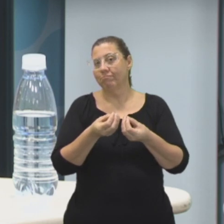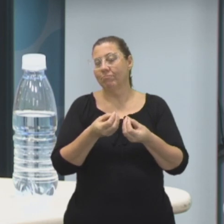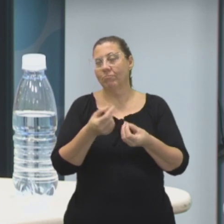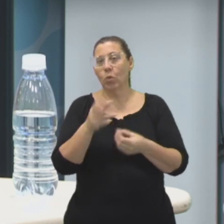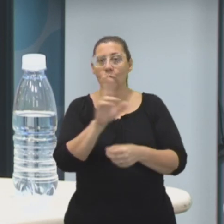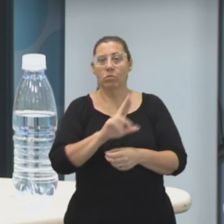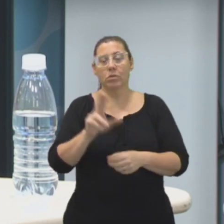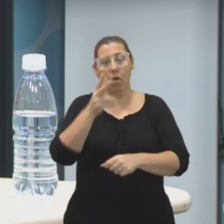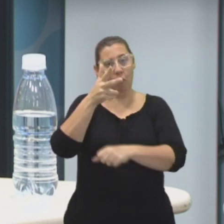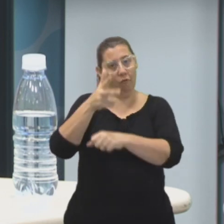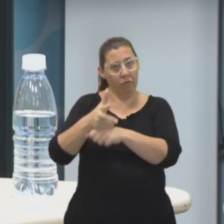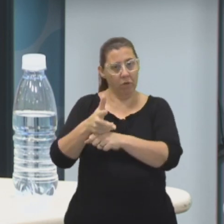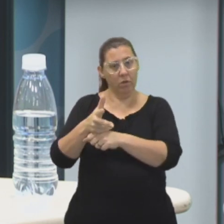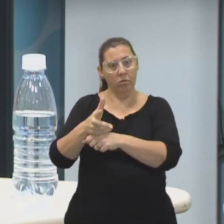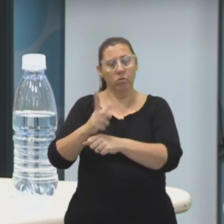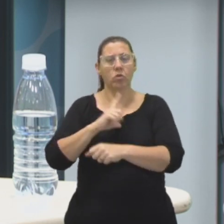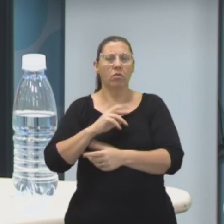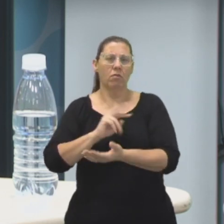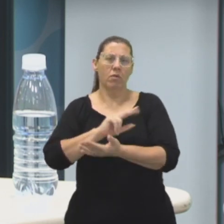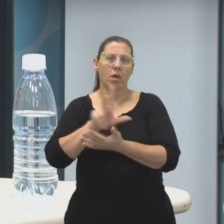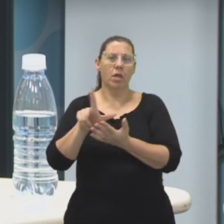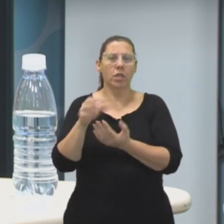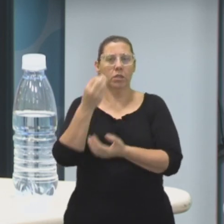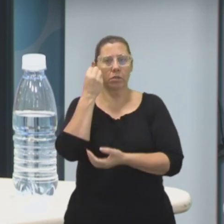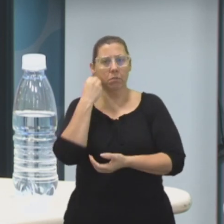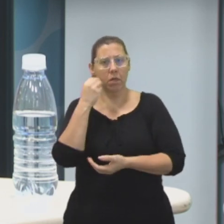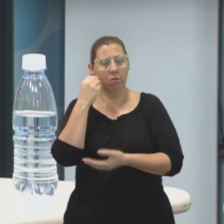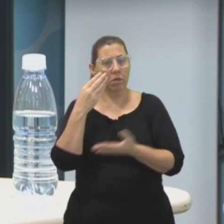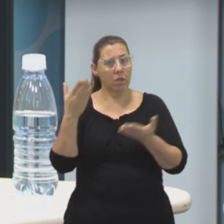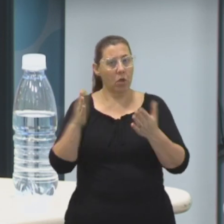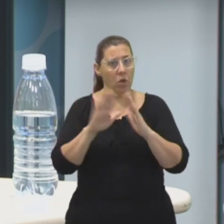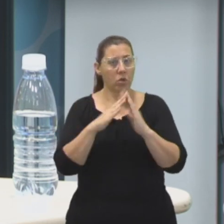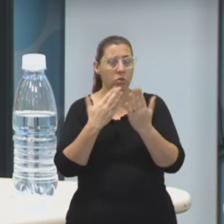eu tive várias experiências e vivência na escola.